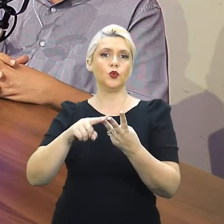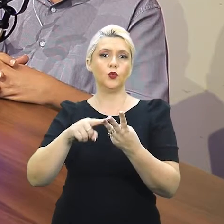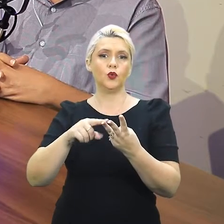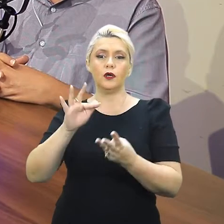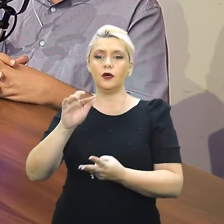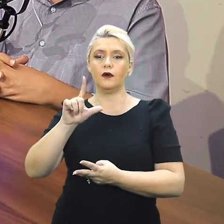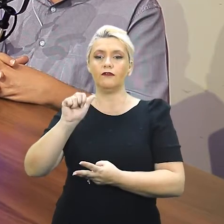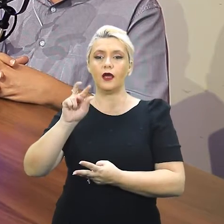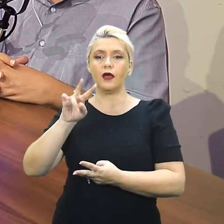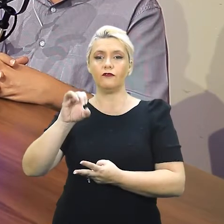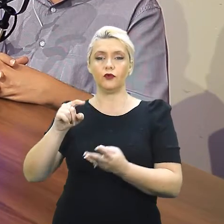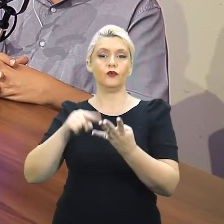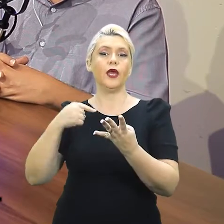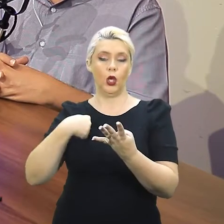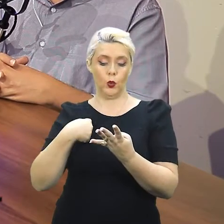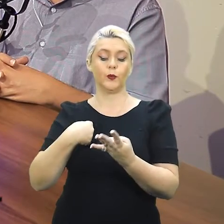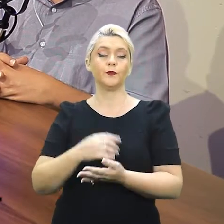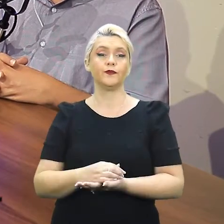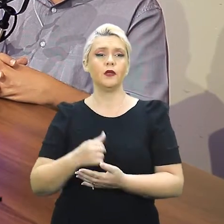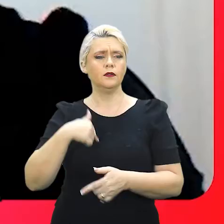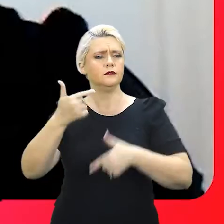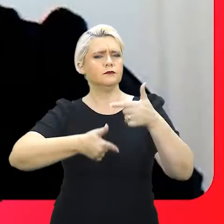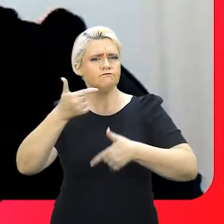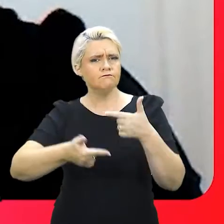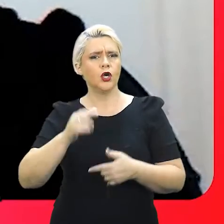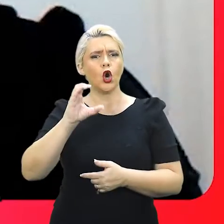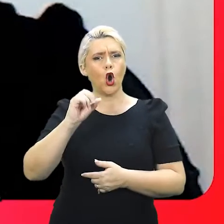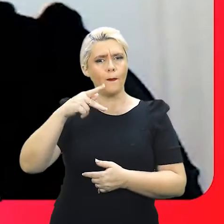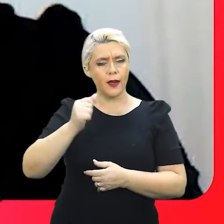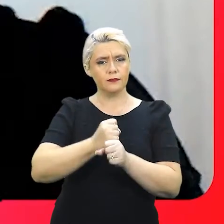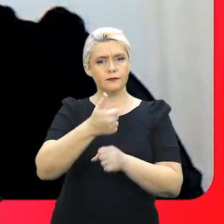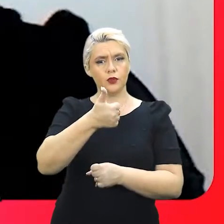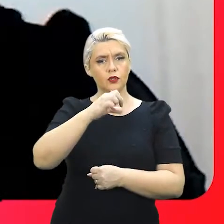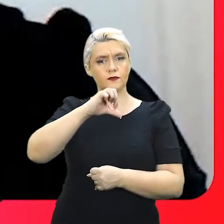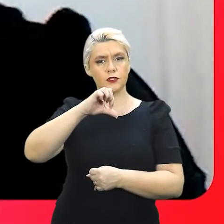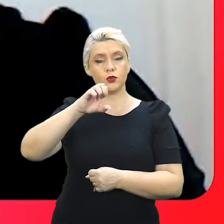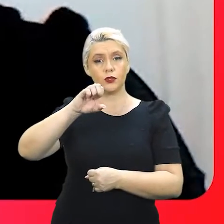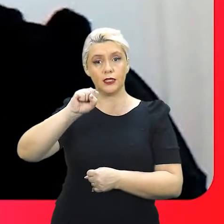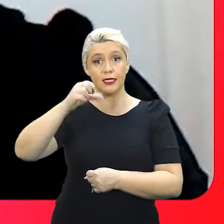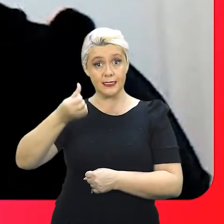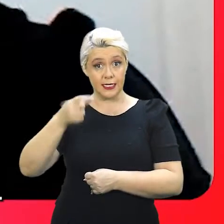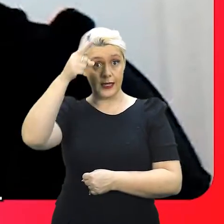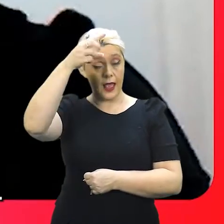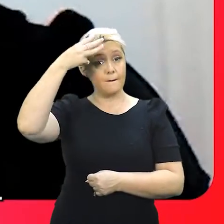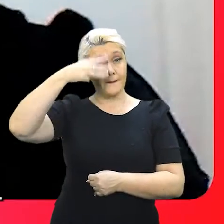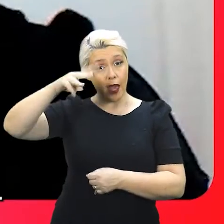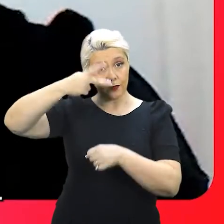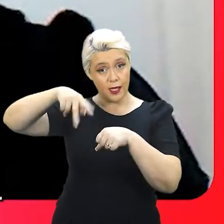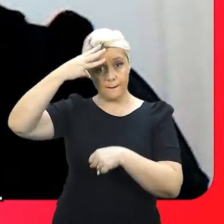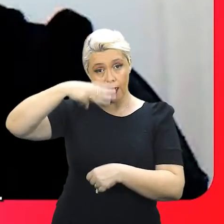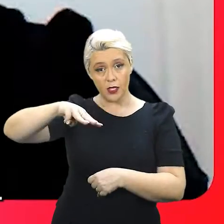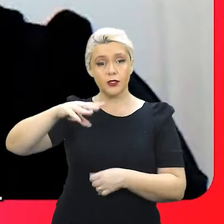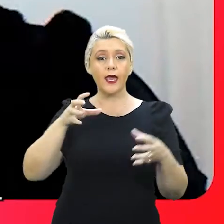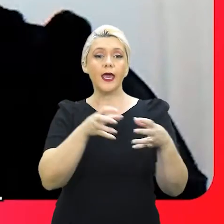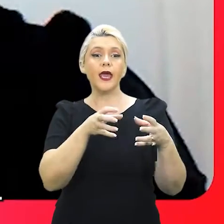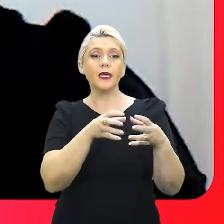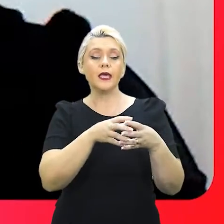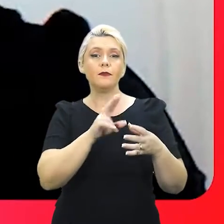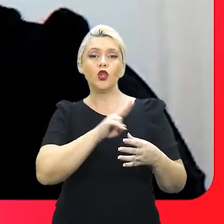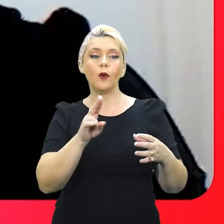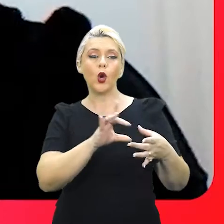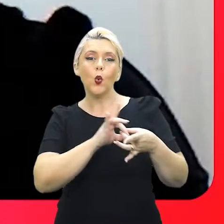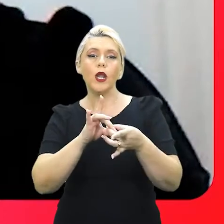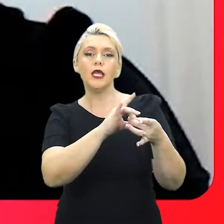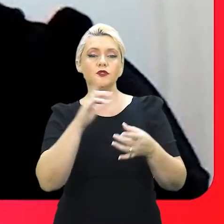o Flávio e eu. E fizemos a Copa do Mundo, então, de 86 no México, a equipe se chamava Unidos